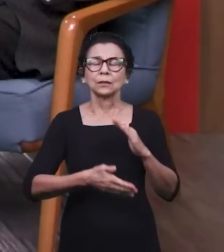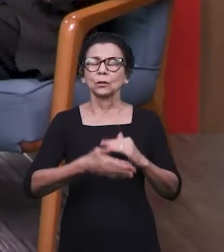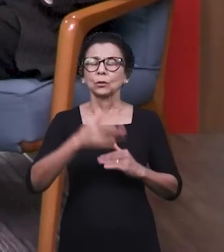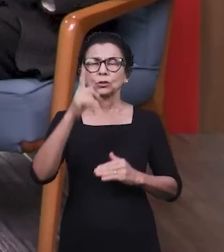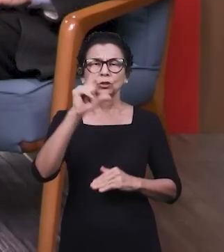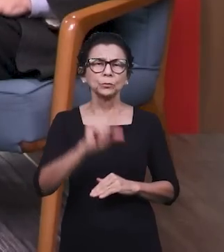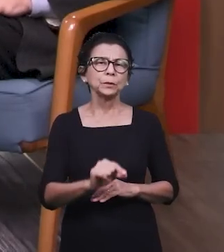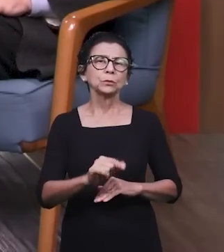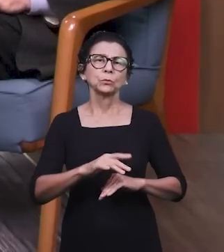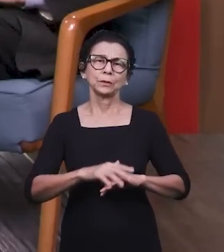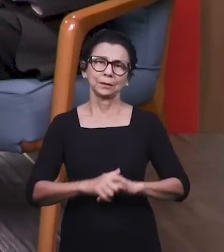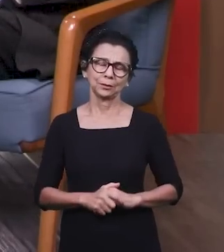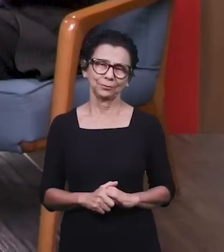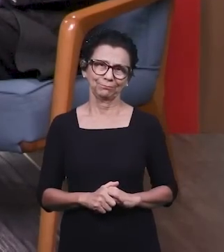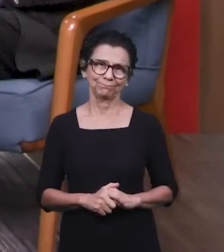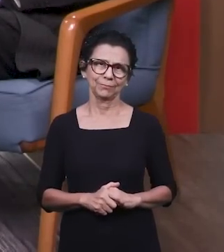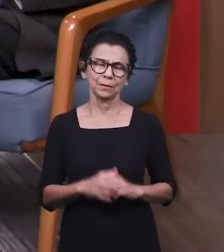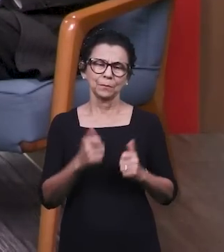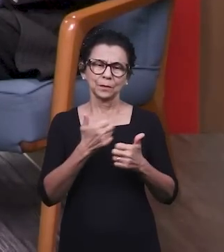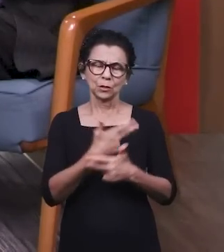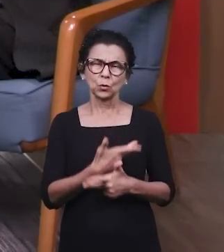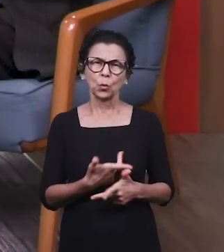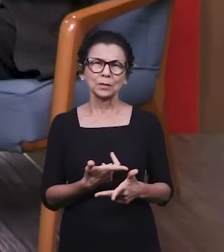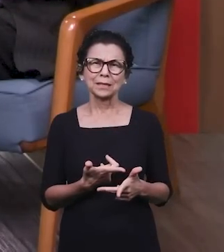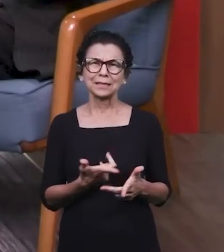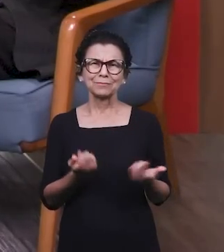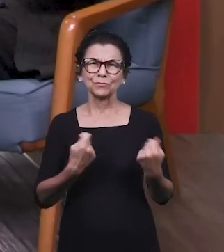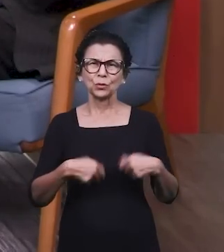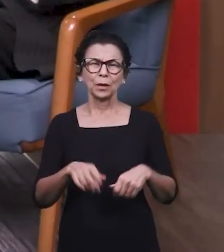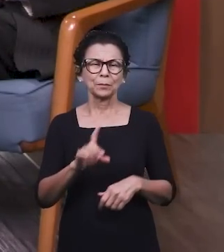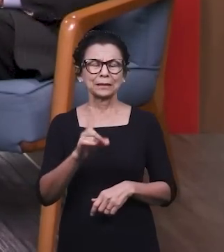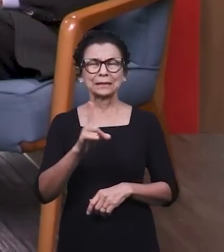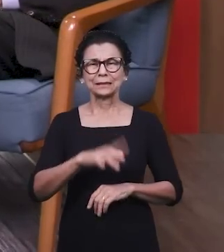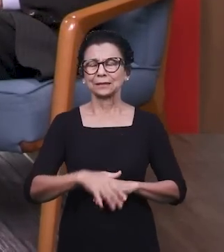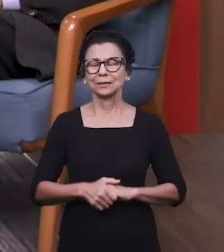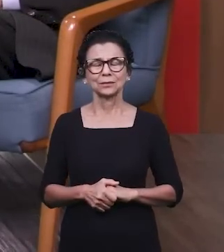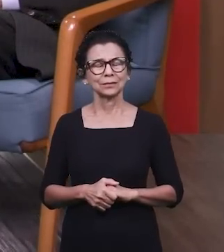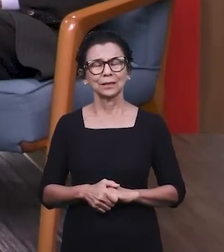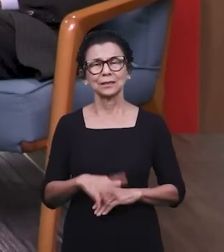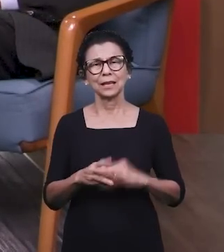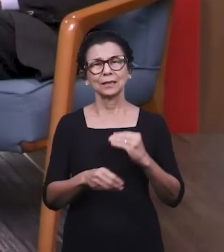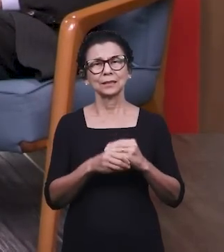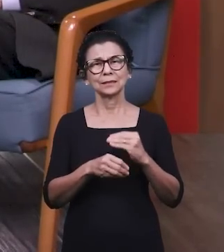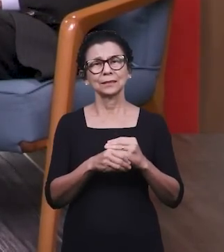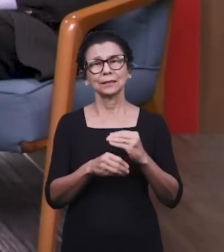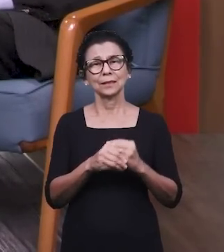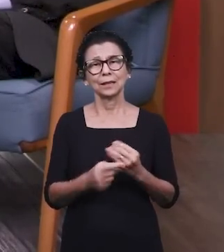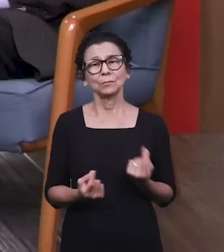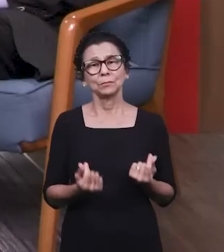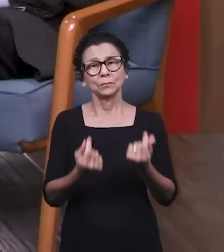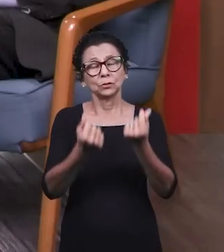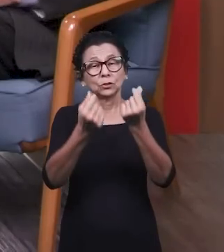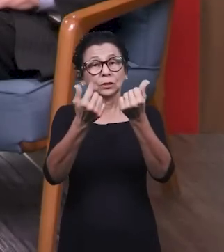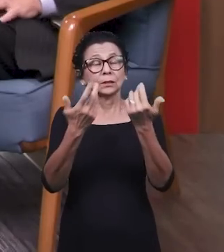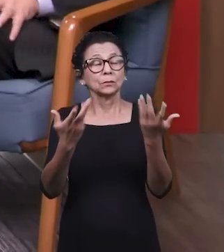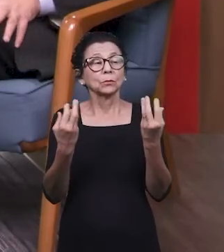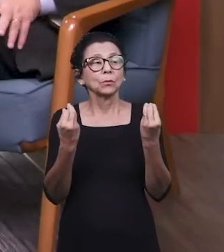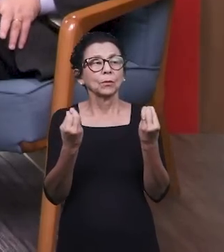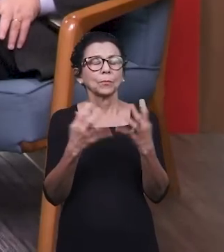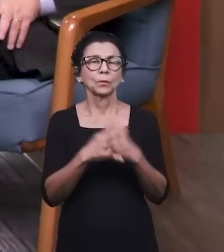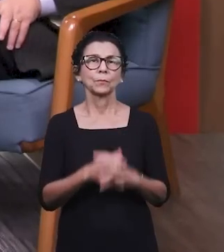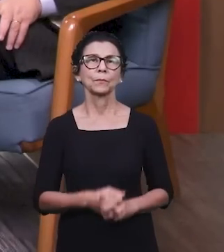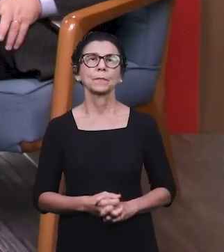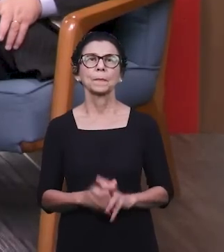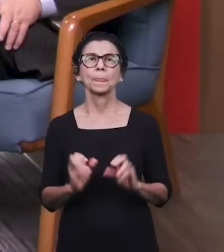fixas desnecessárias para tentar aumentar a renda gerada, né? A gestão desse dinheiro?